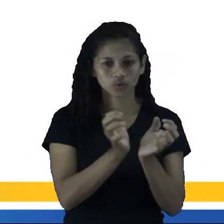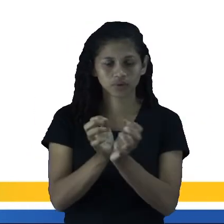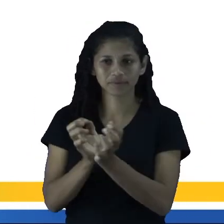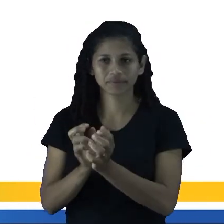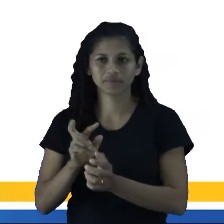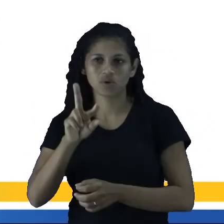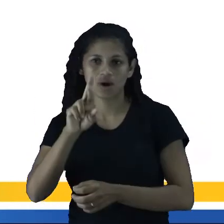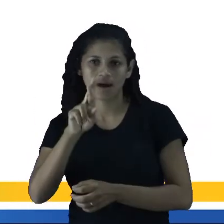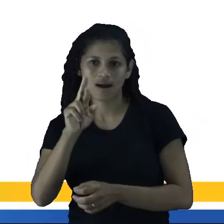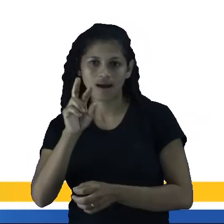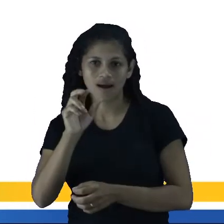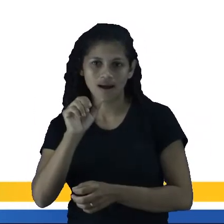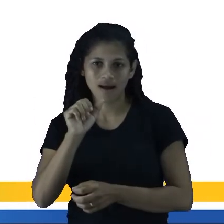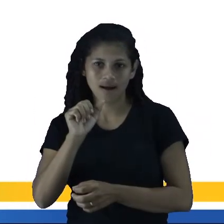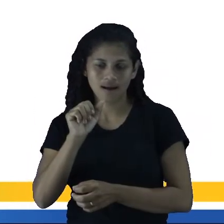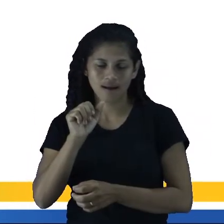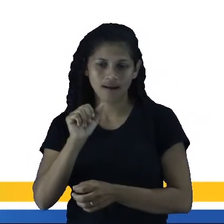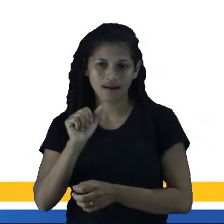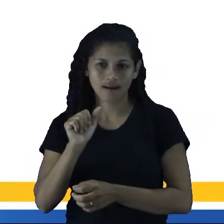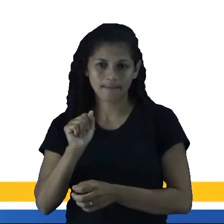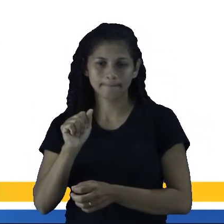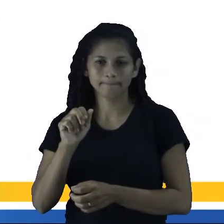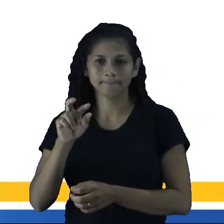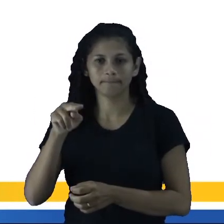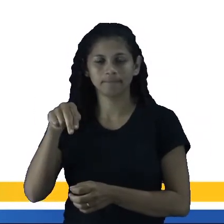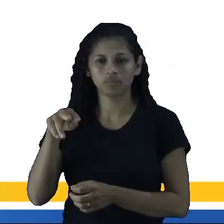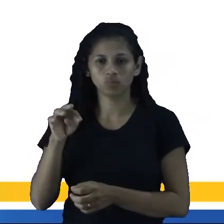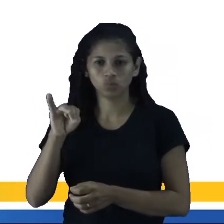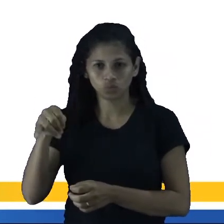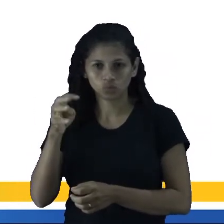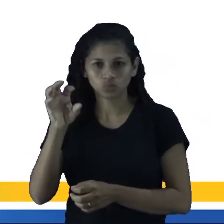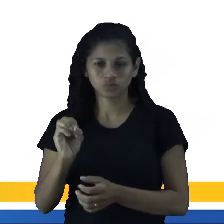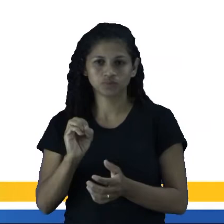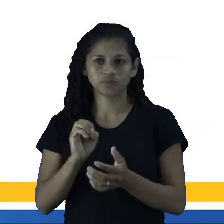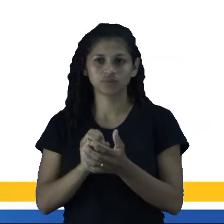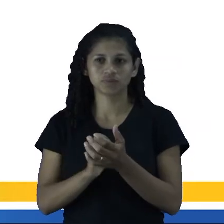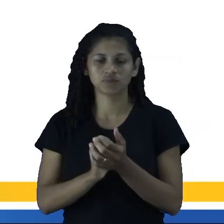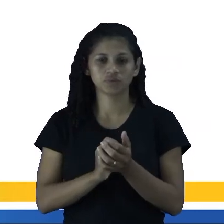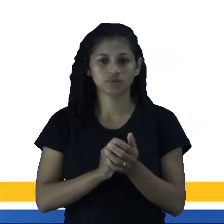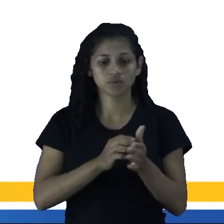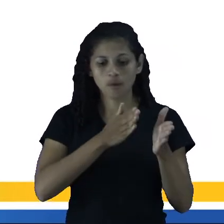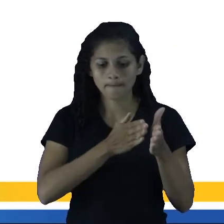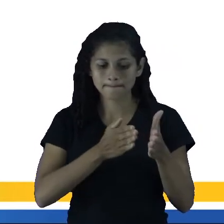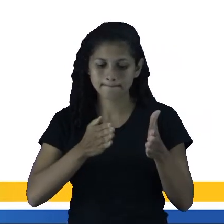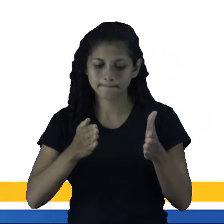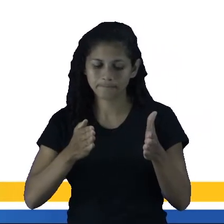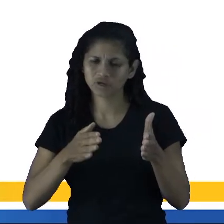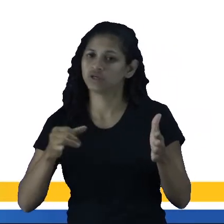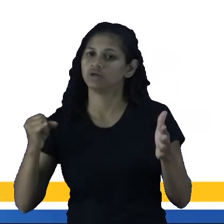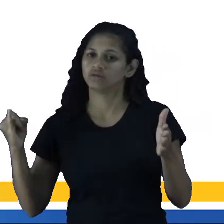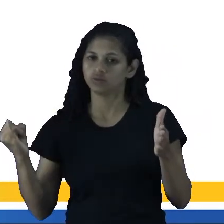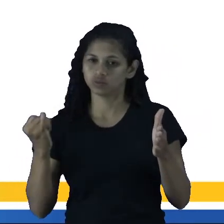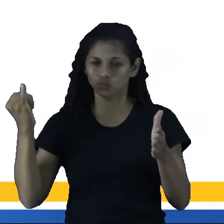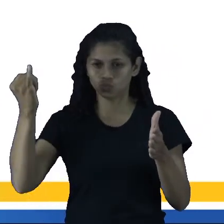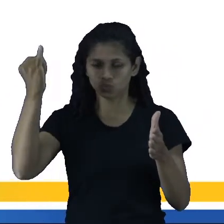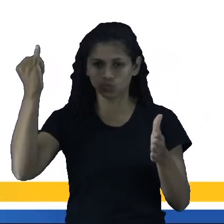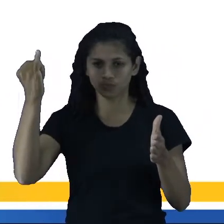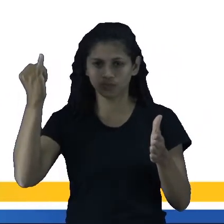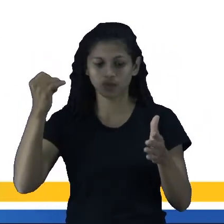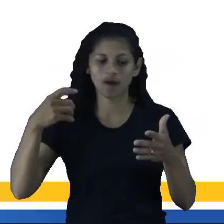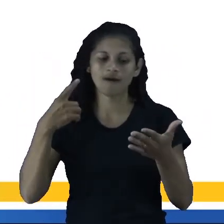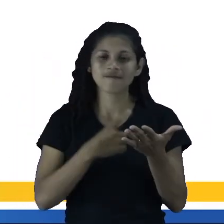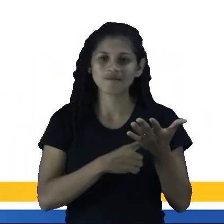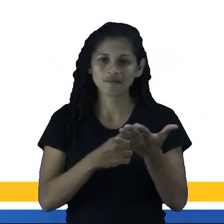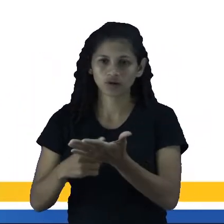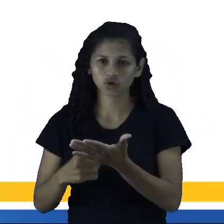arranjo. O que diferencia um do outro é que no arranjo a ordem dos elementos é importante. E na